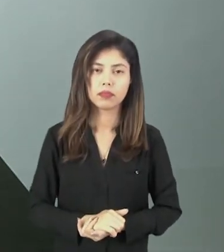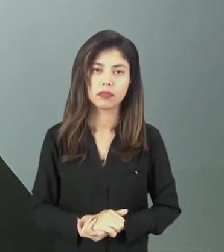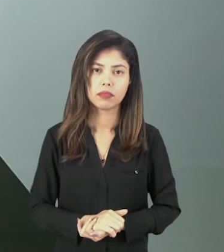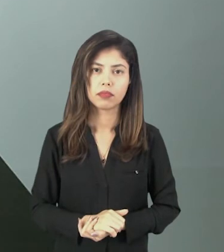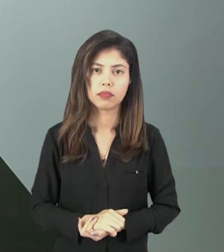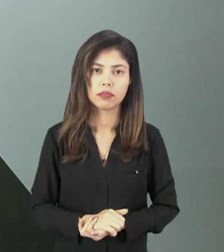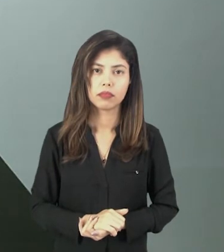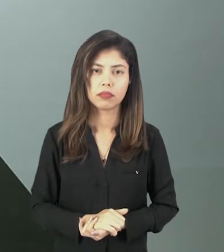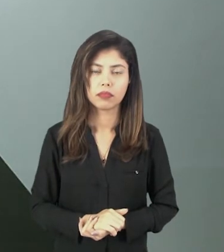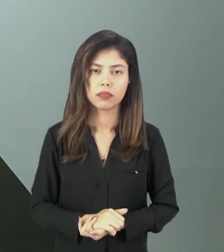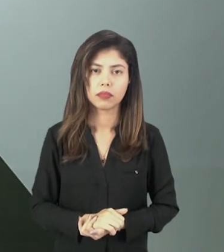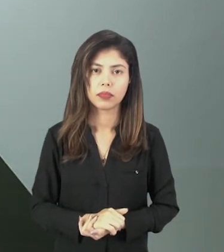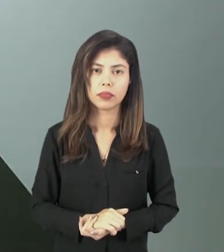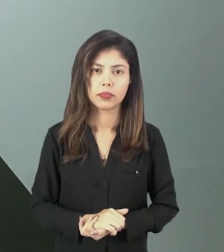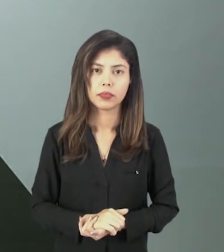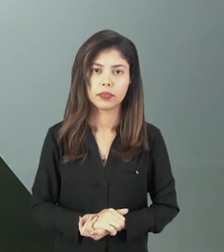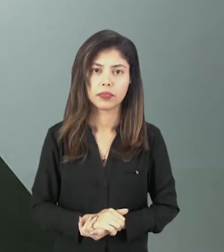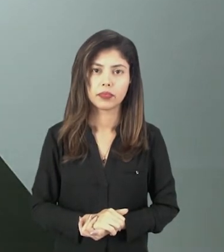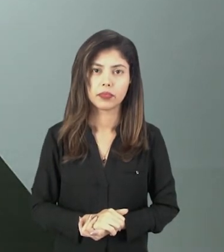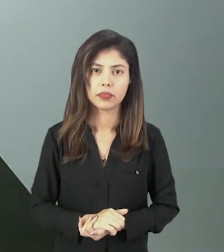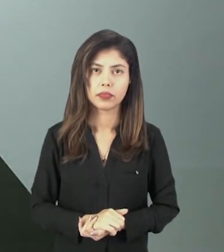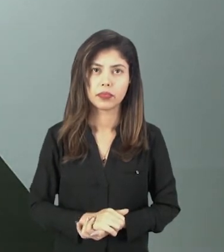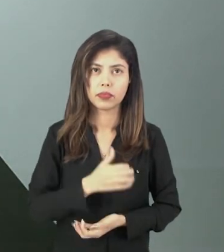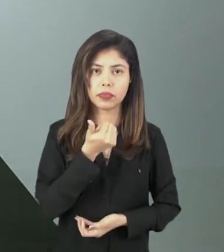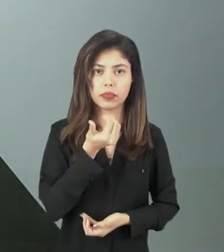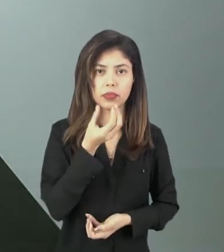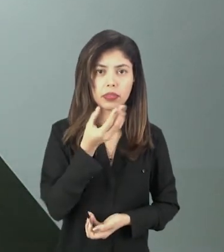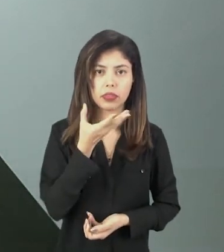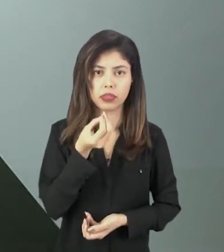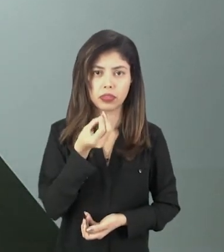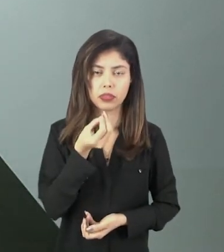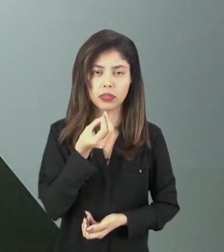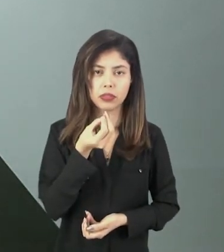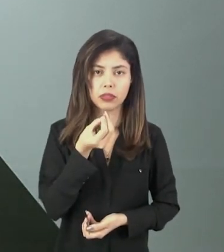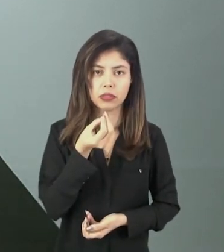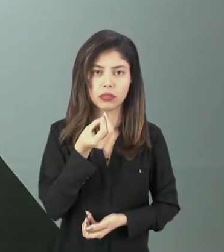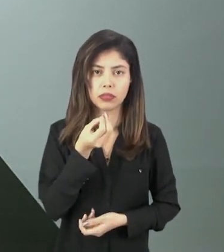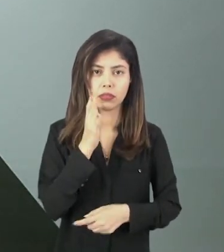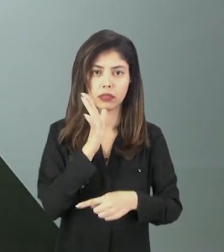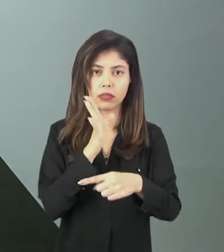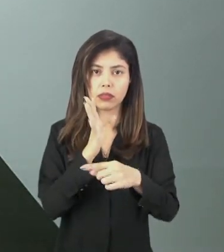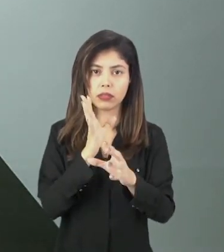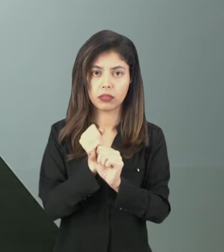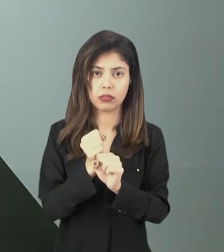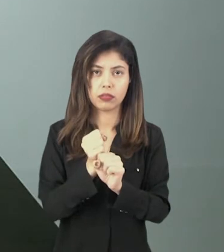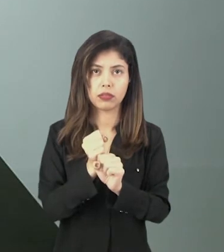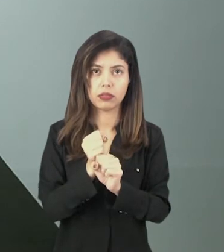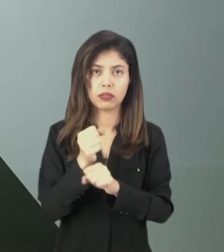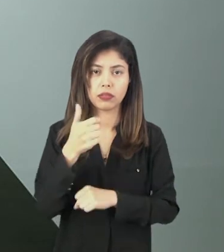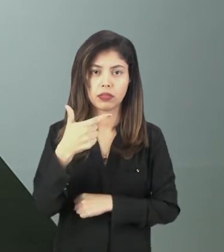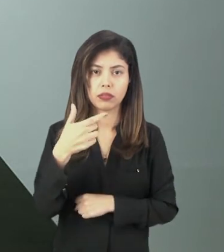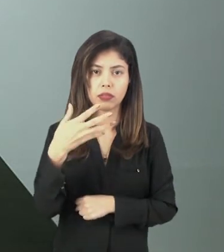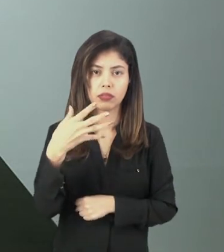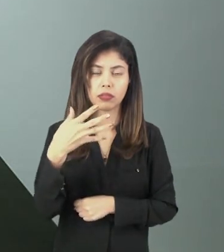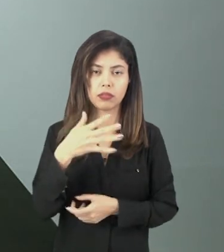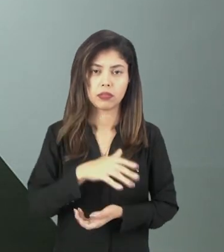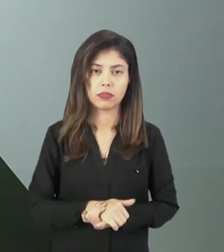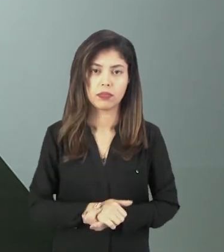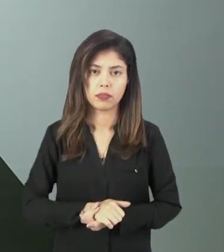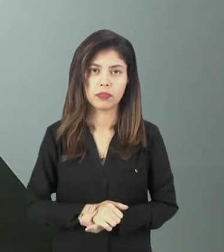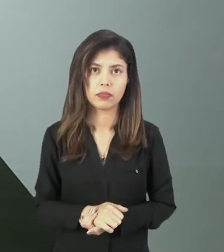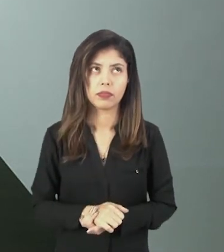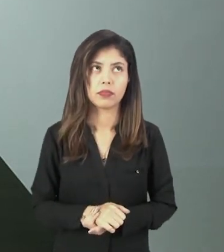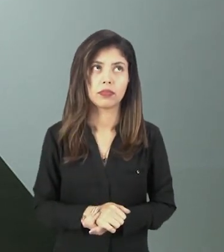vou juntar esses dois resultado 160 mais 24